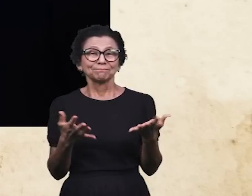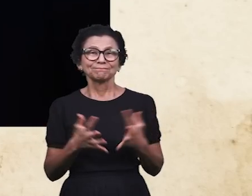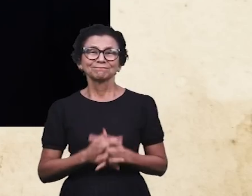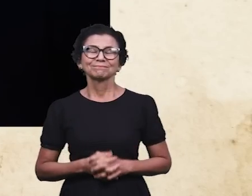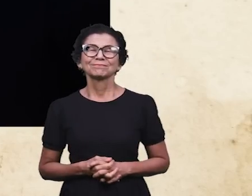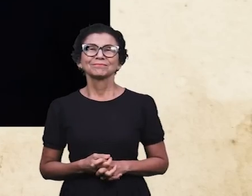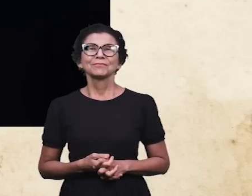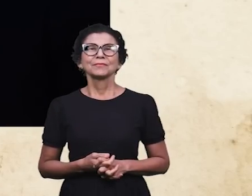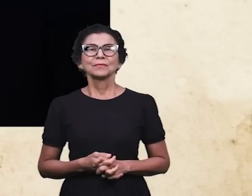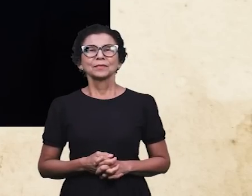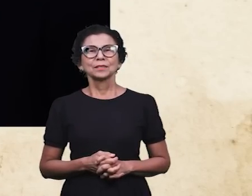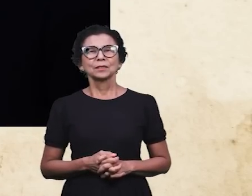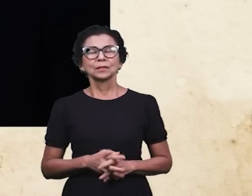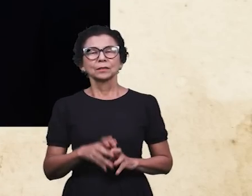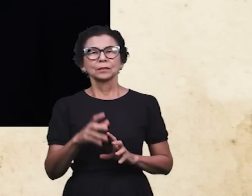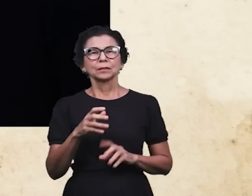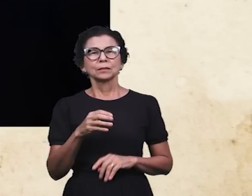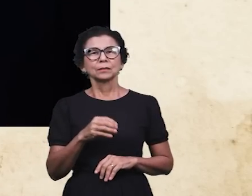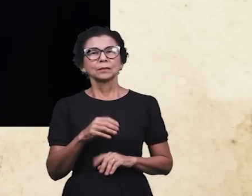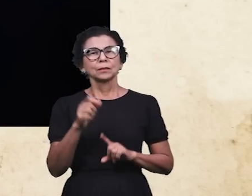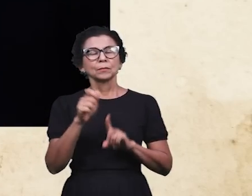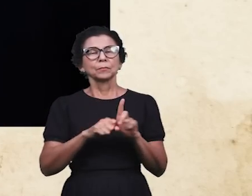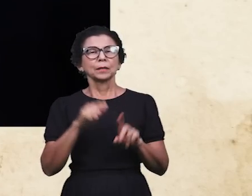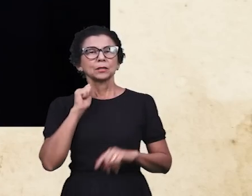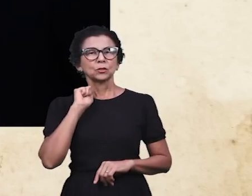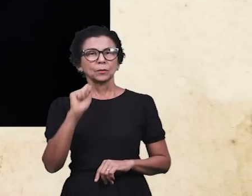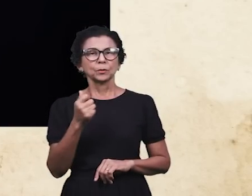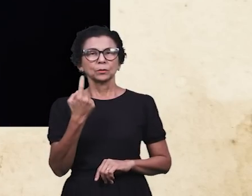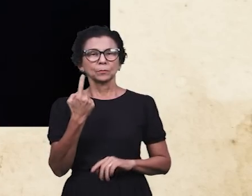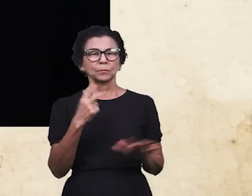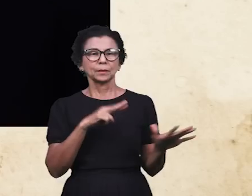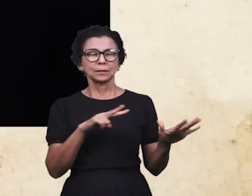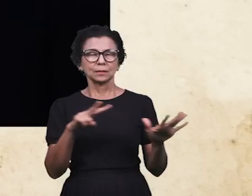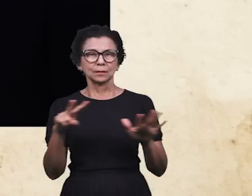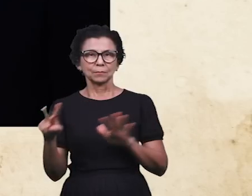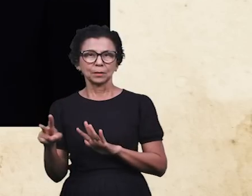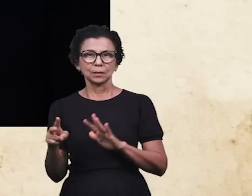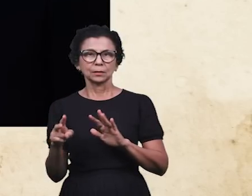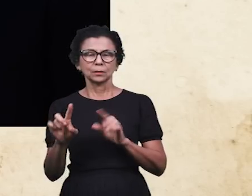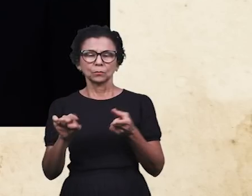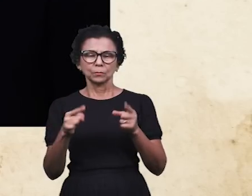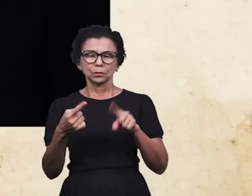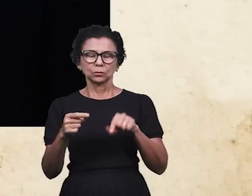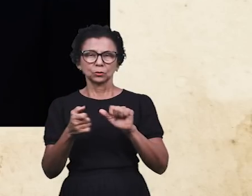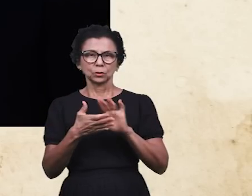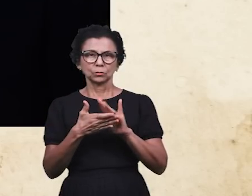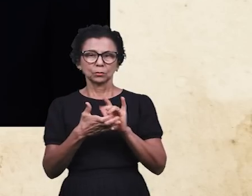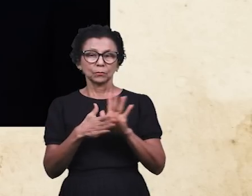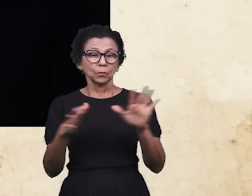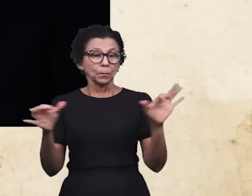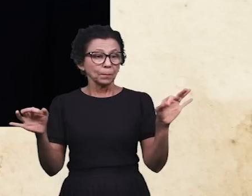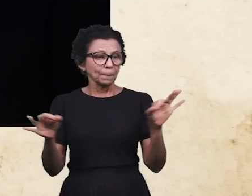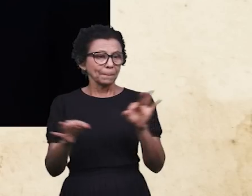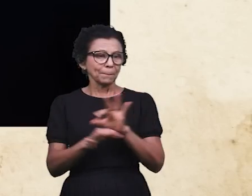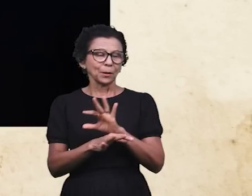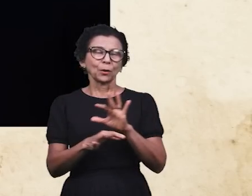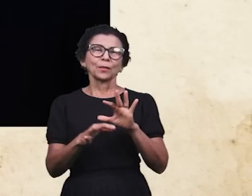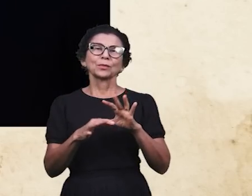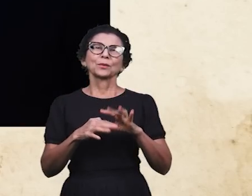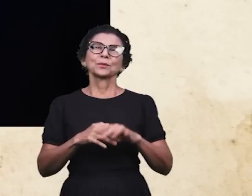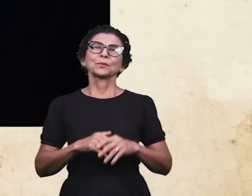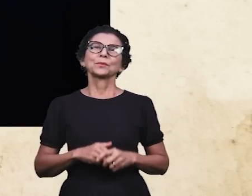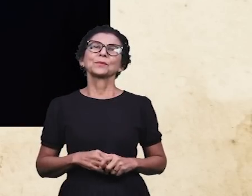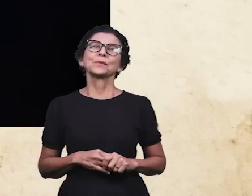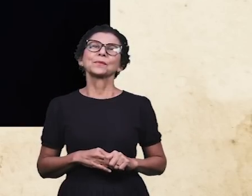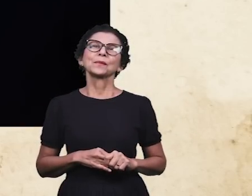Então, na primeira semana de abril, eu já tinha a melodia do louvor toda pronta. e também sabia que a letra do